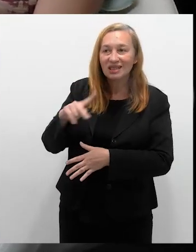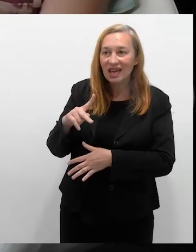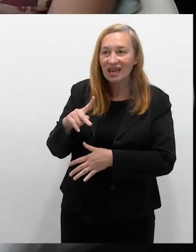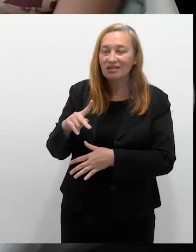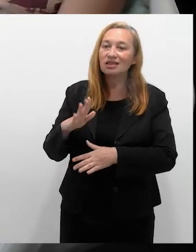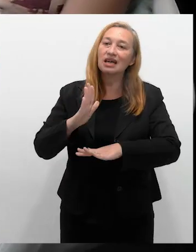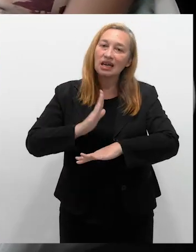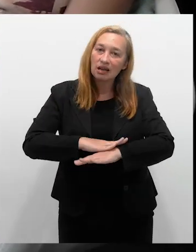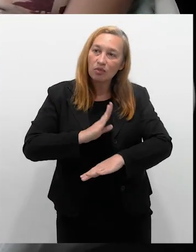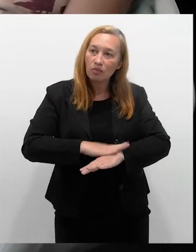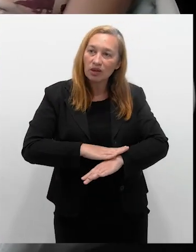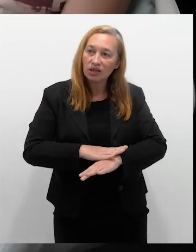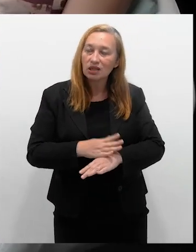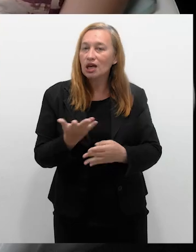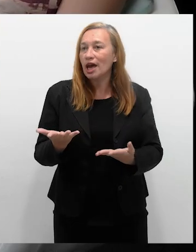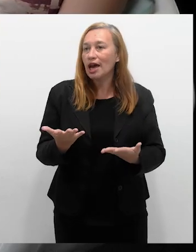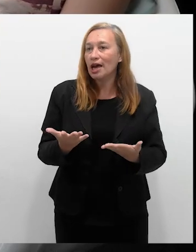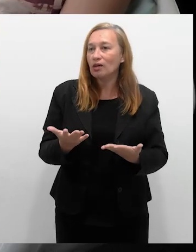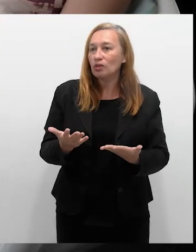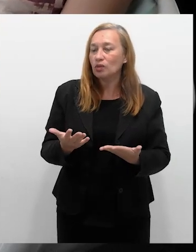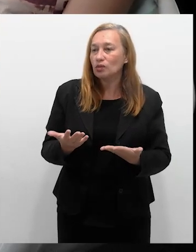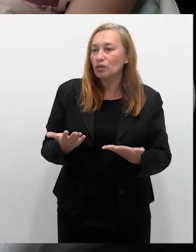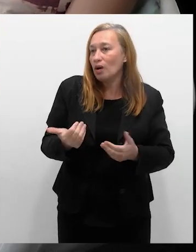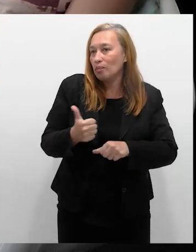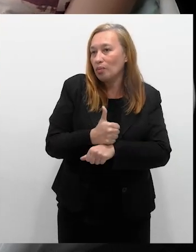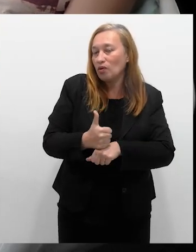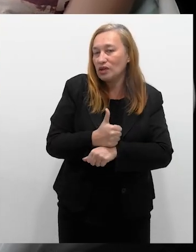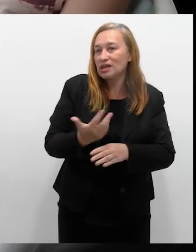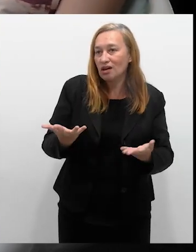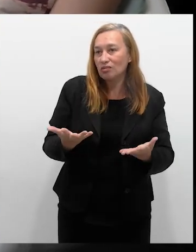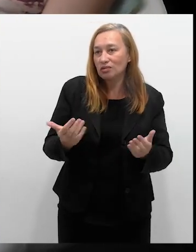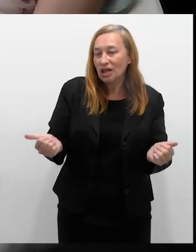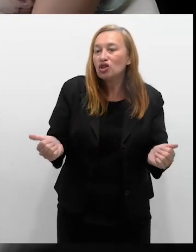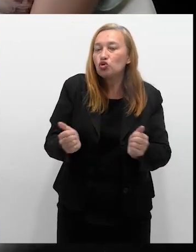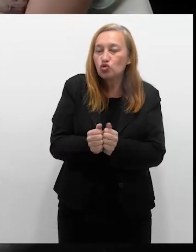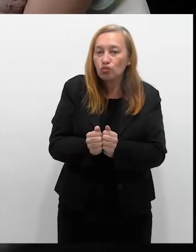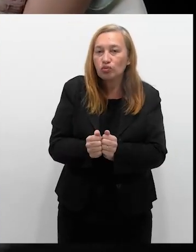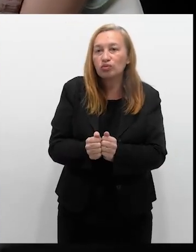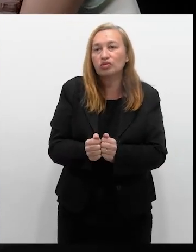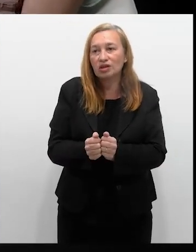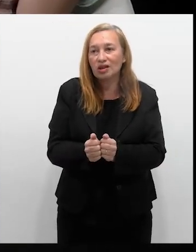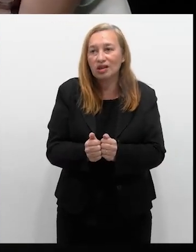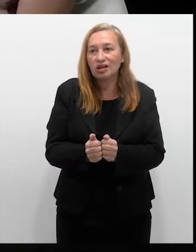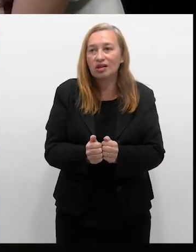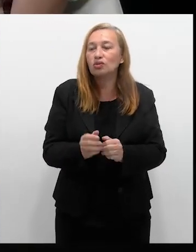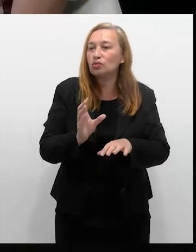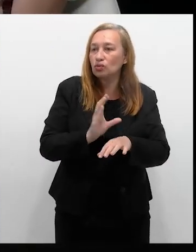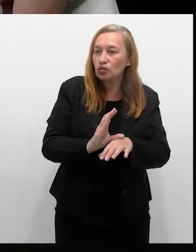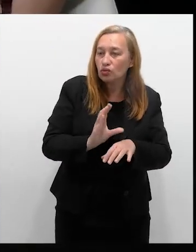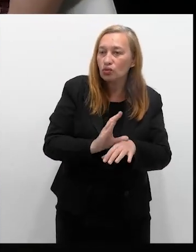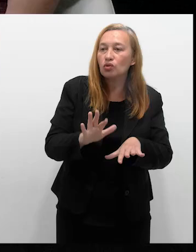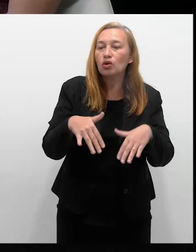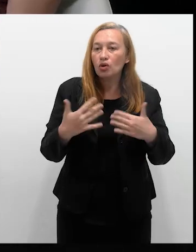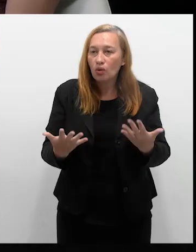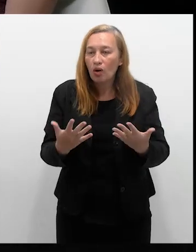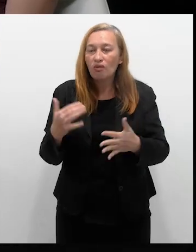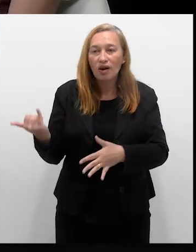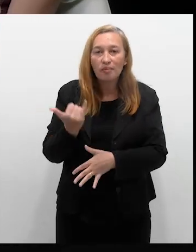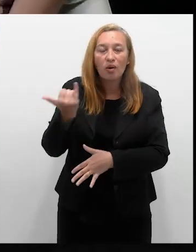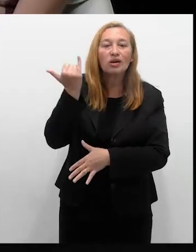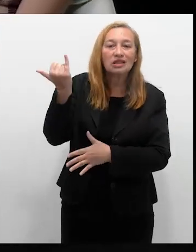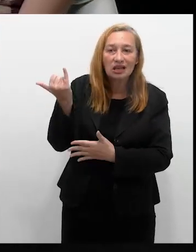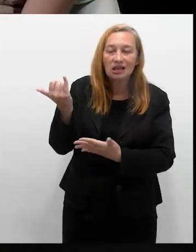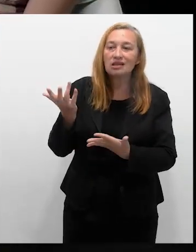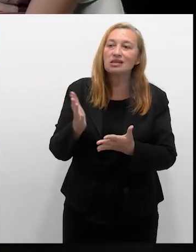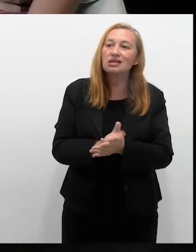era a perspectiva deles naquele momento sobre ter participado, né? Do que adiantou, assim, quais foram os ganhos,